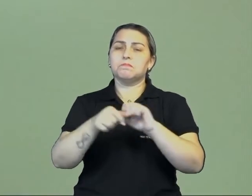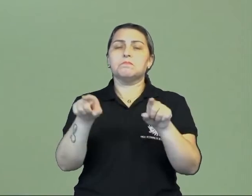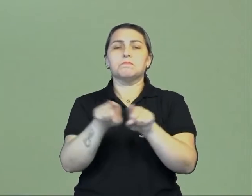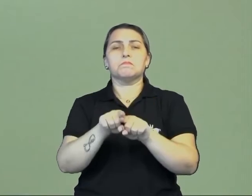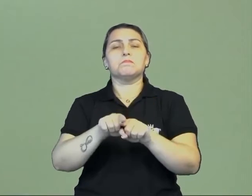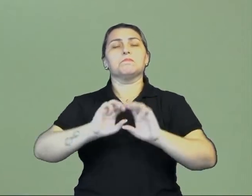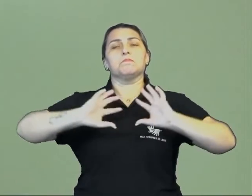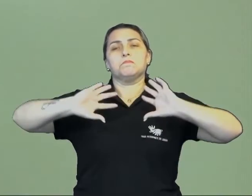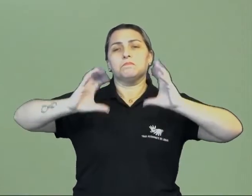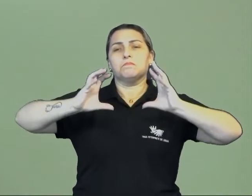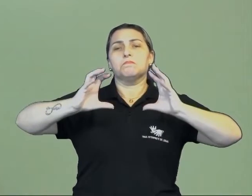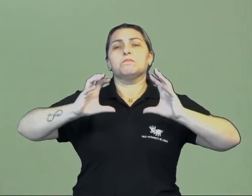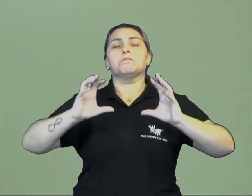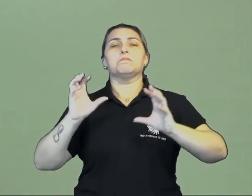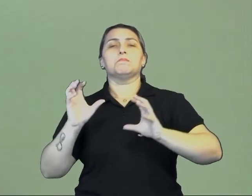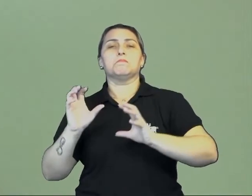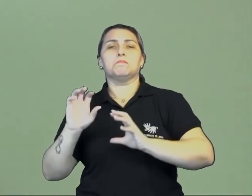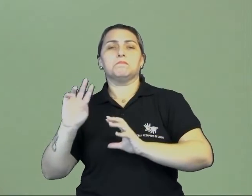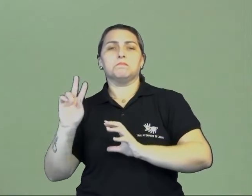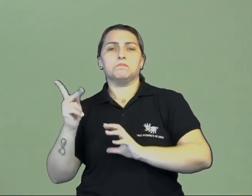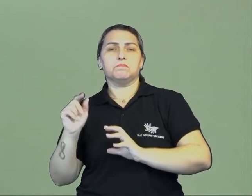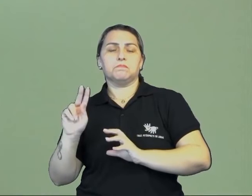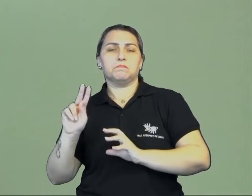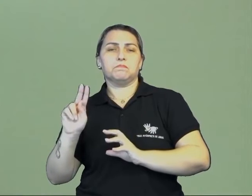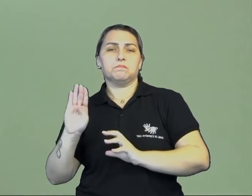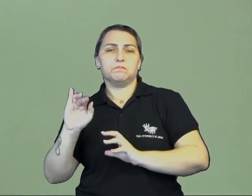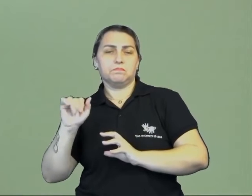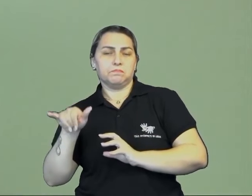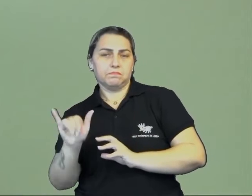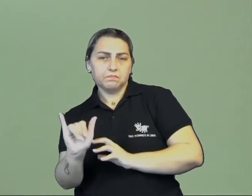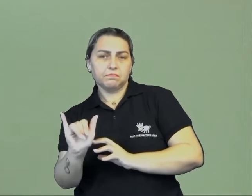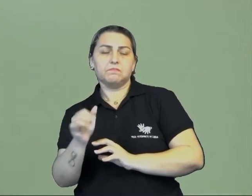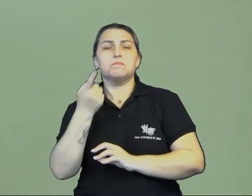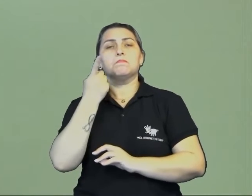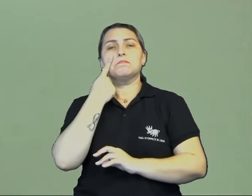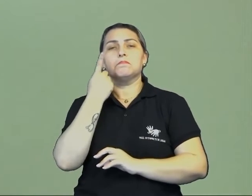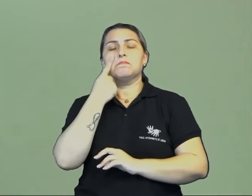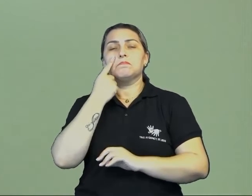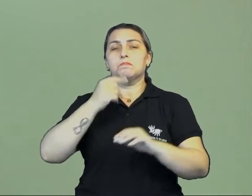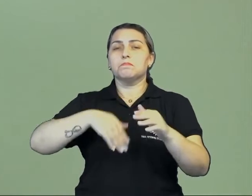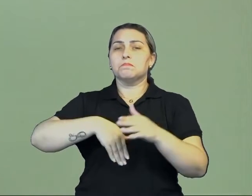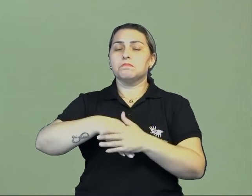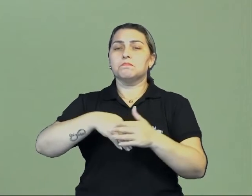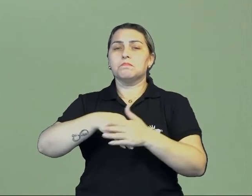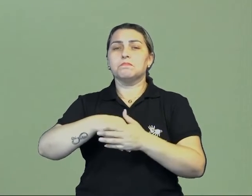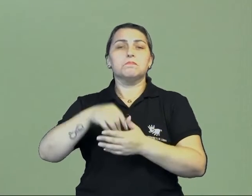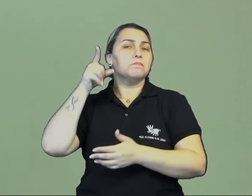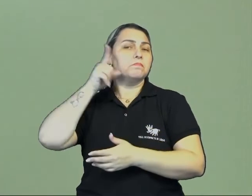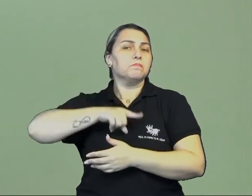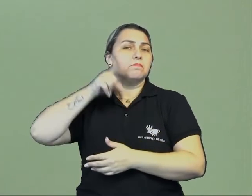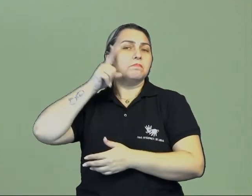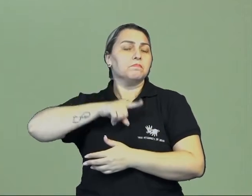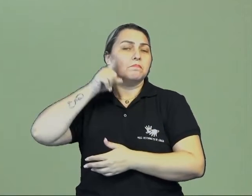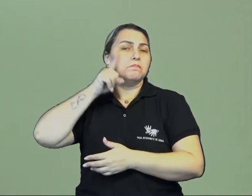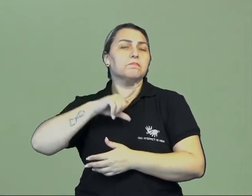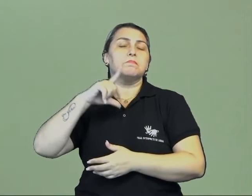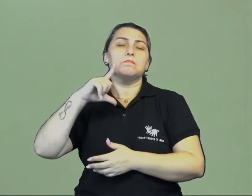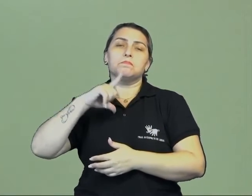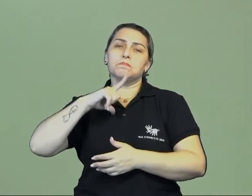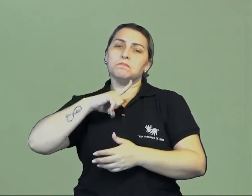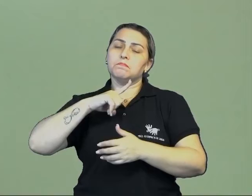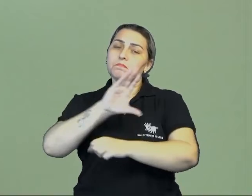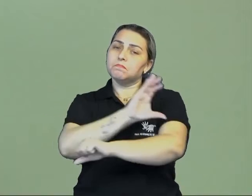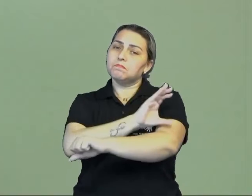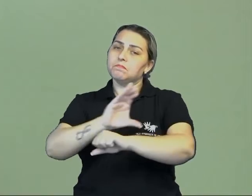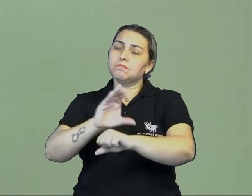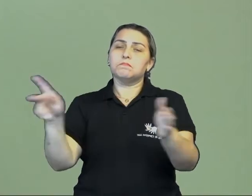tem vôlei, rugby, futebol americano. Vejam isso, futebol americano. Esse aqui tem um aspecto da